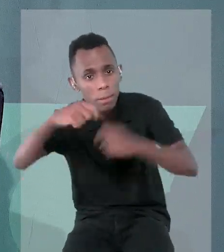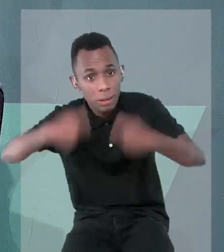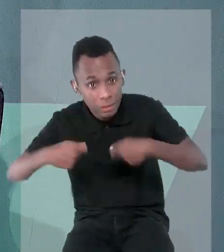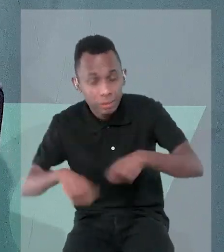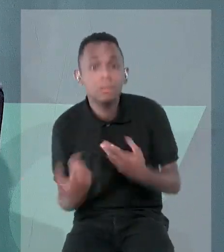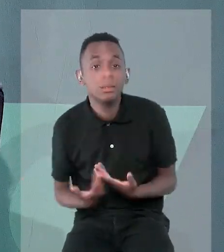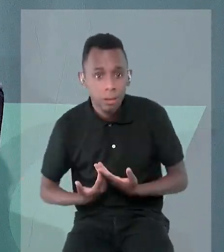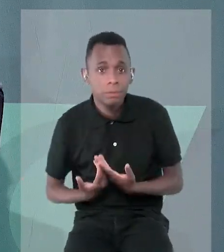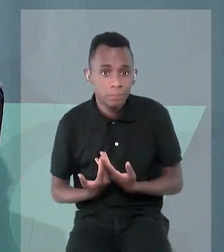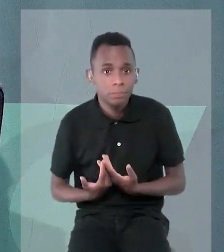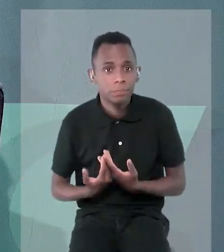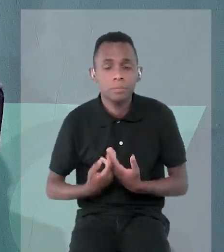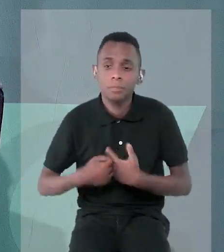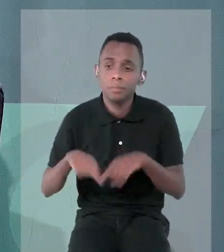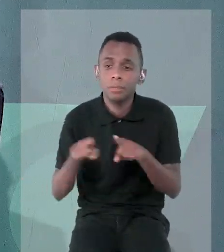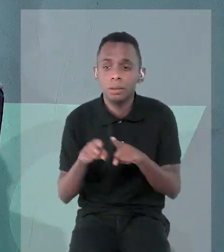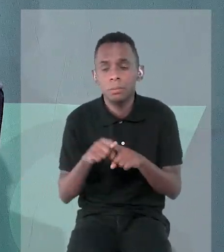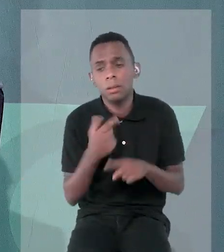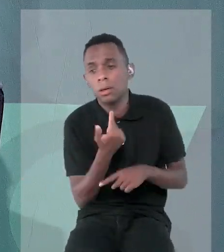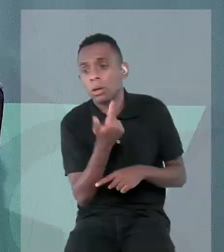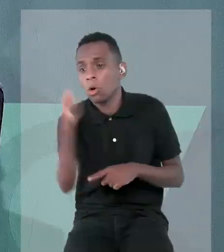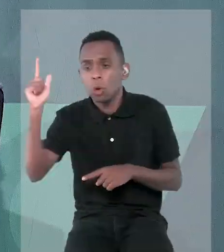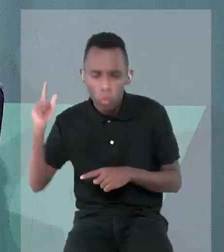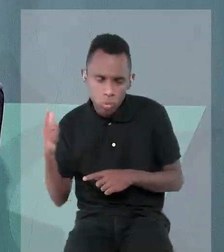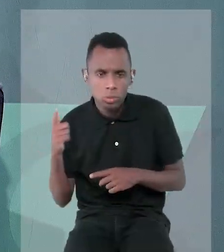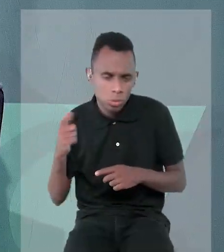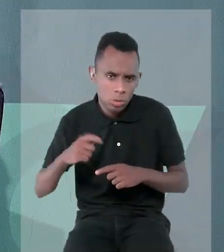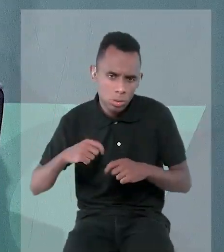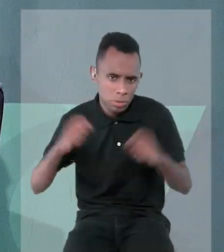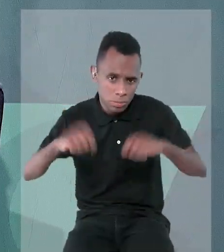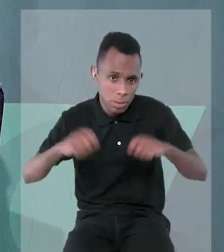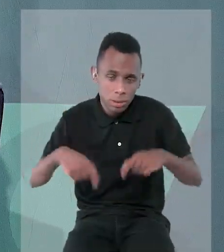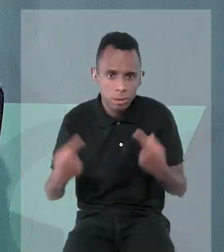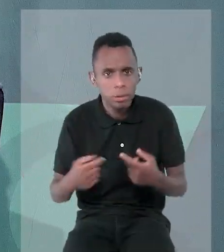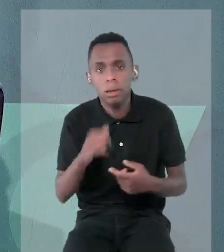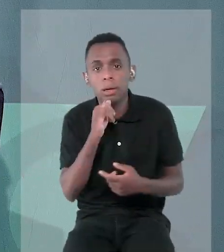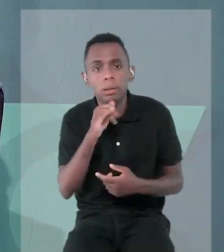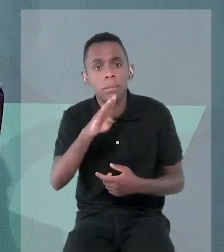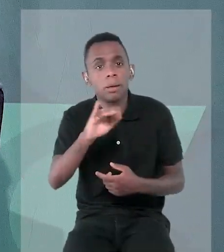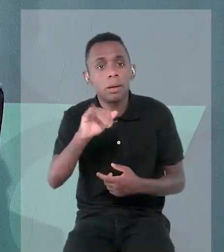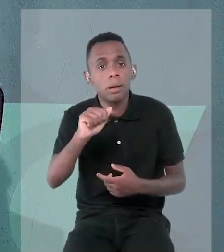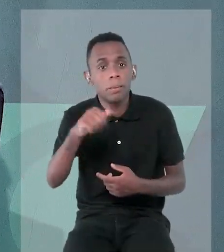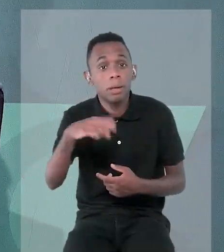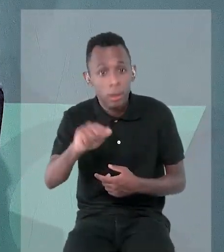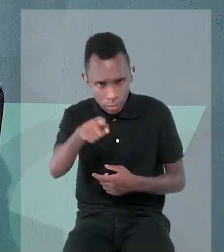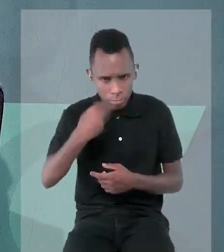serem capazes de transmitir para outros qual é essa necessidade. A Bianca, que está aqui, vai participar desse projeto, né, Bianca?